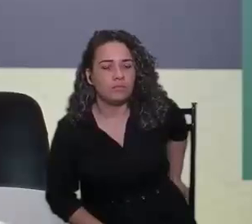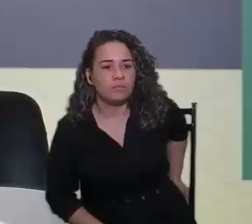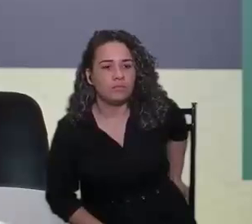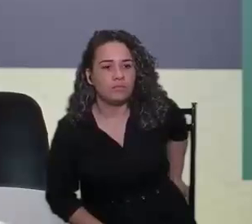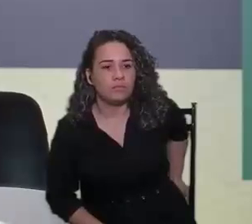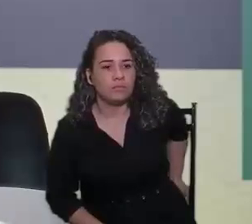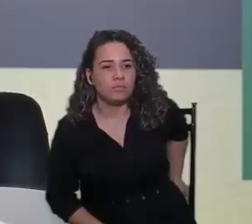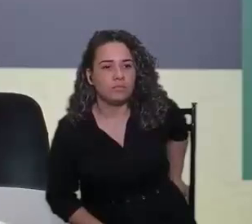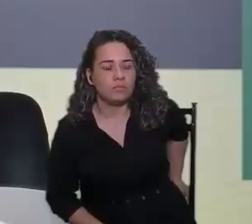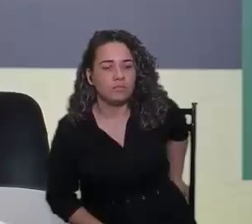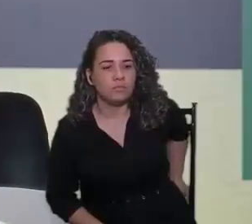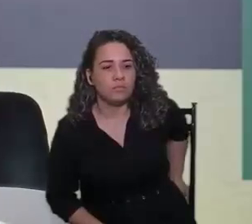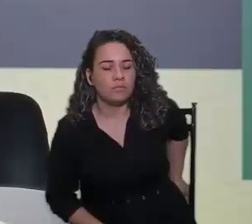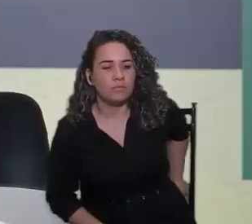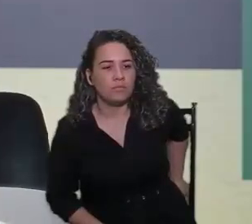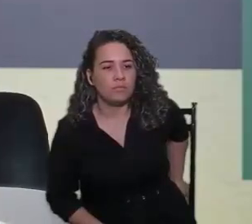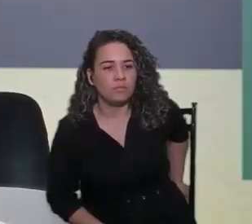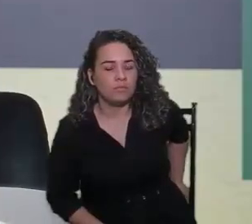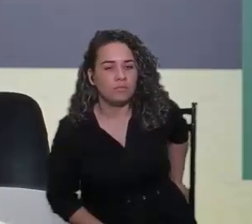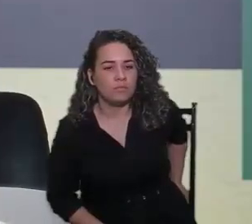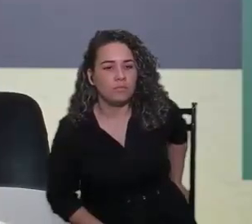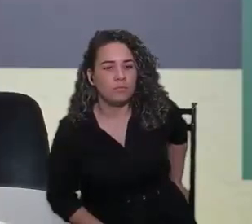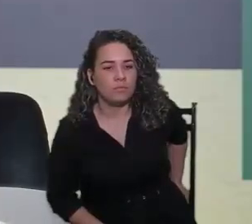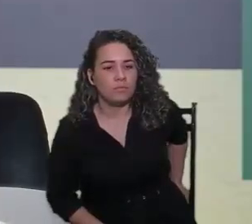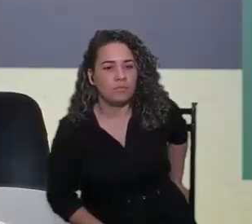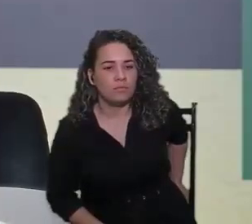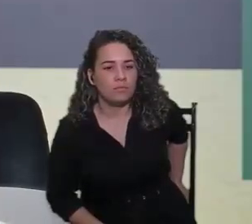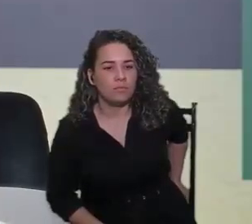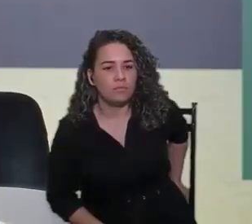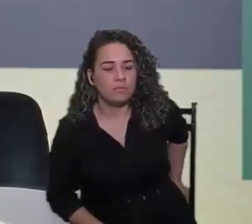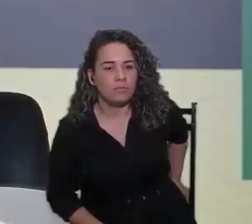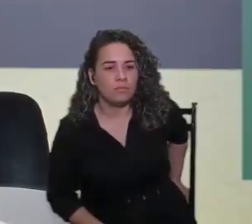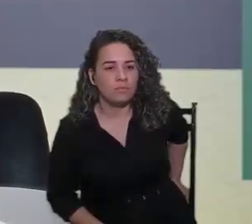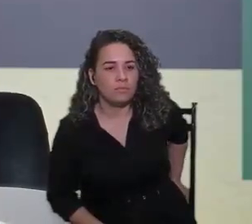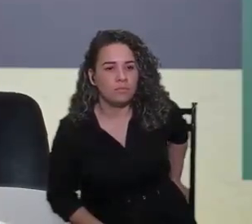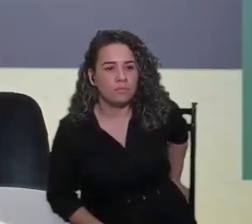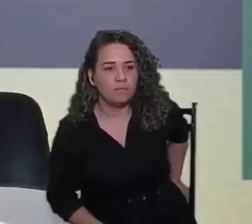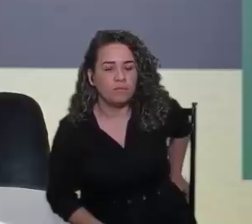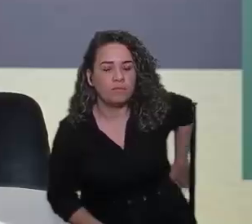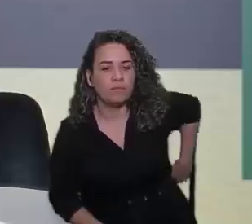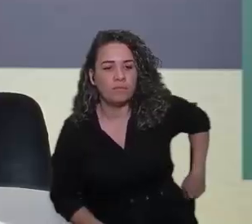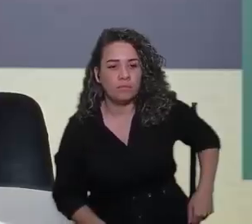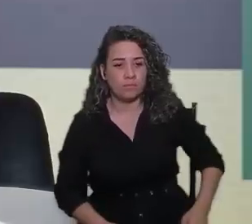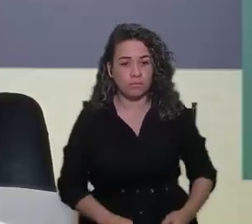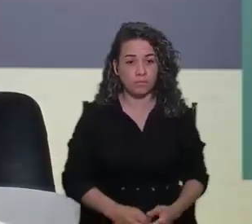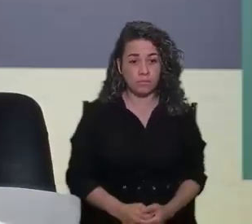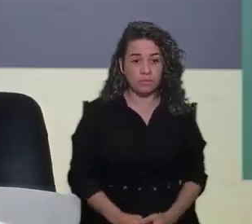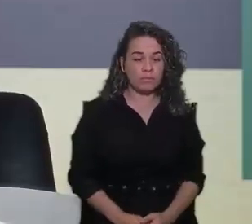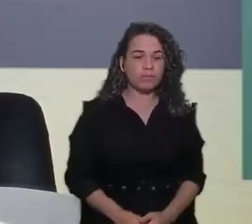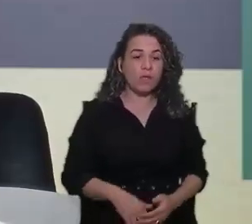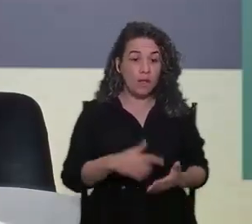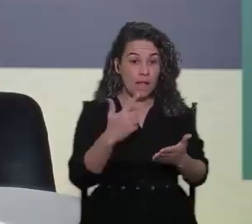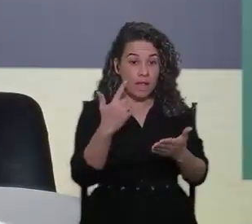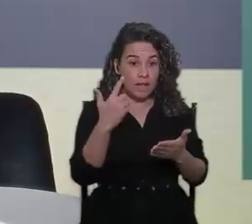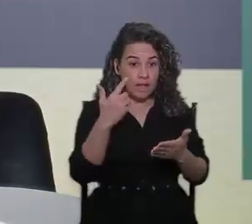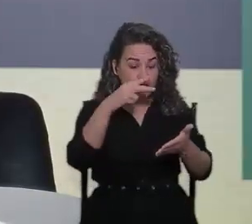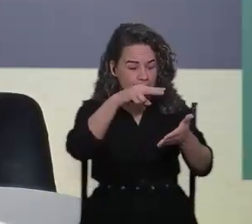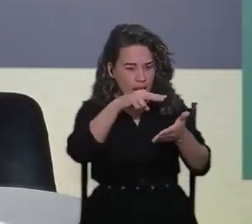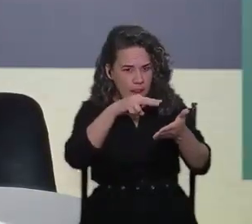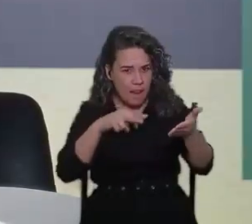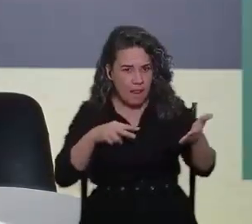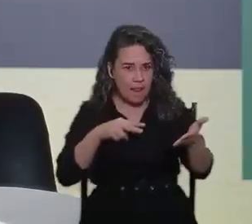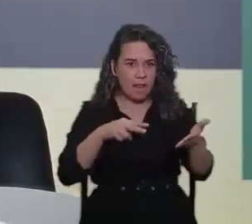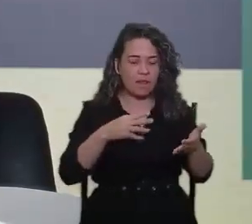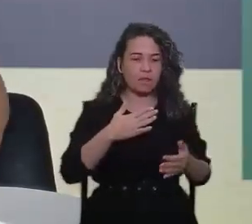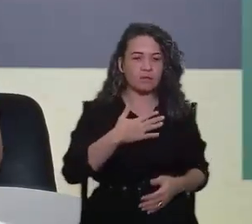um desconhecido, né, para as histórias desconhecidas. Então, o ler na infância parece ser um